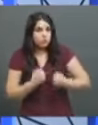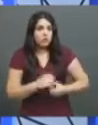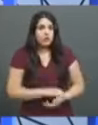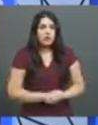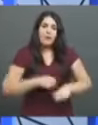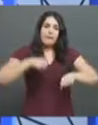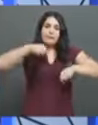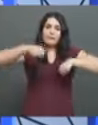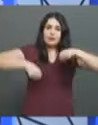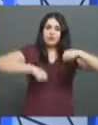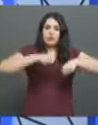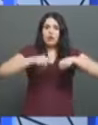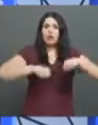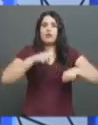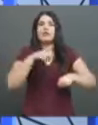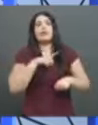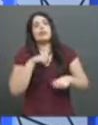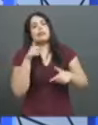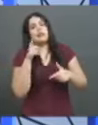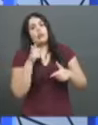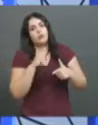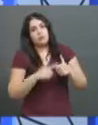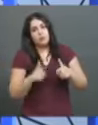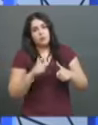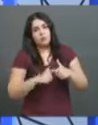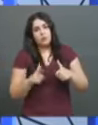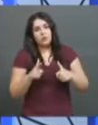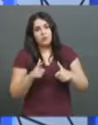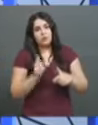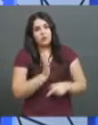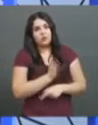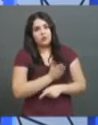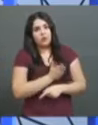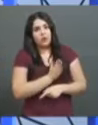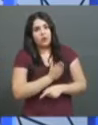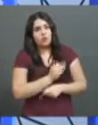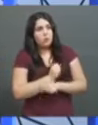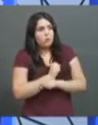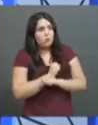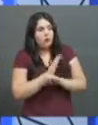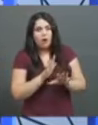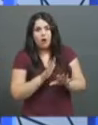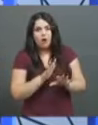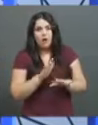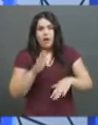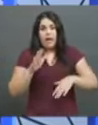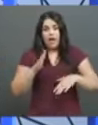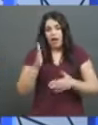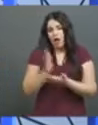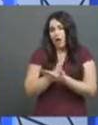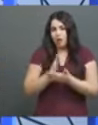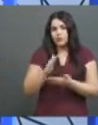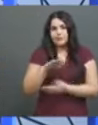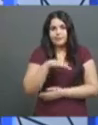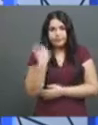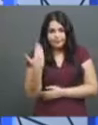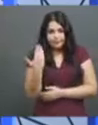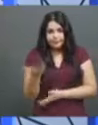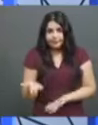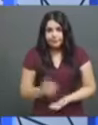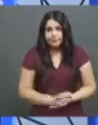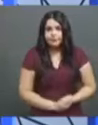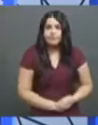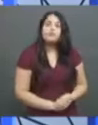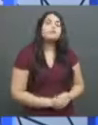de bicicleta, tem problemas cardíacos súbitos, graves, alguns inclusive falecendo por infarto, etc. Então o